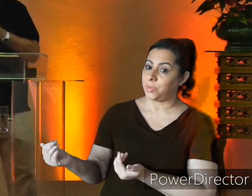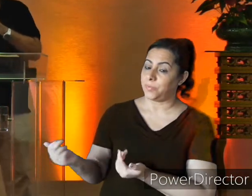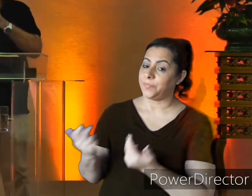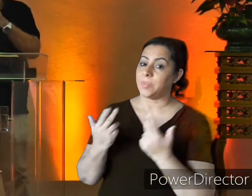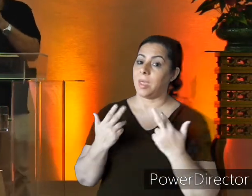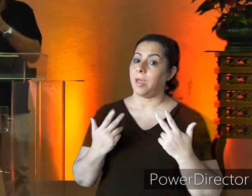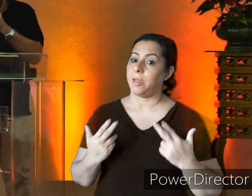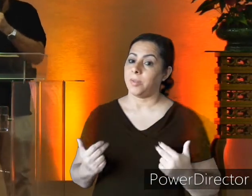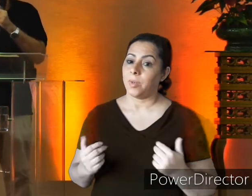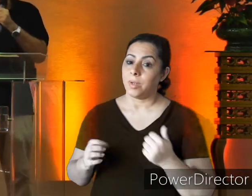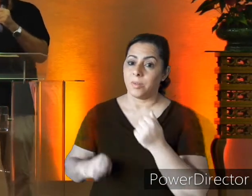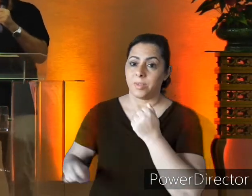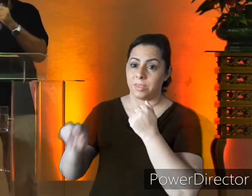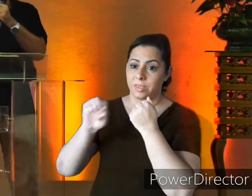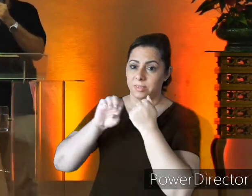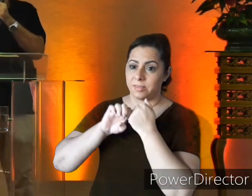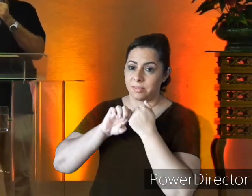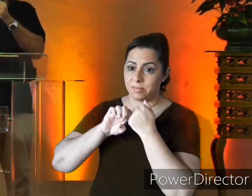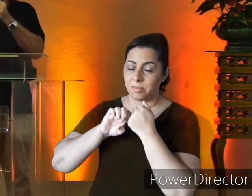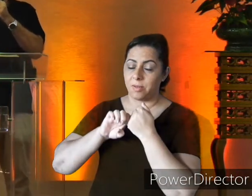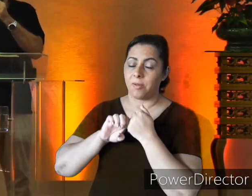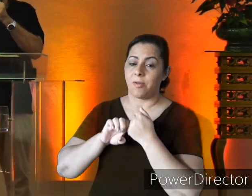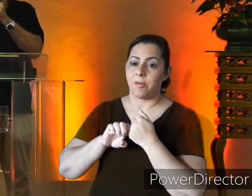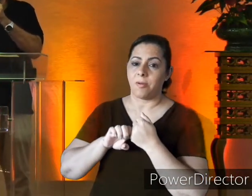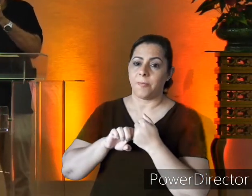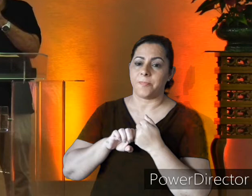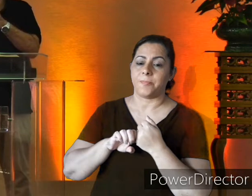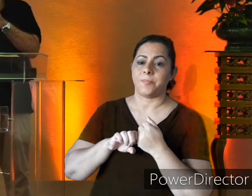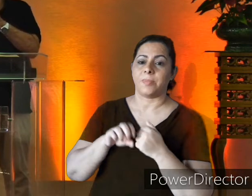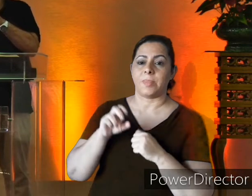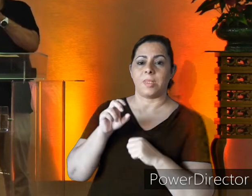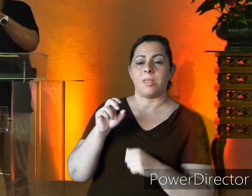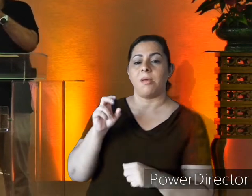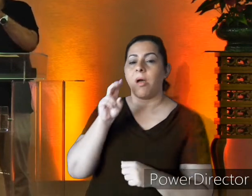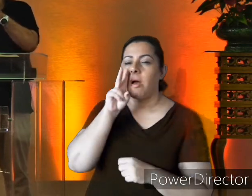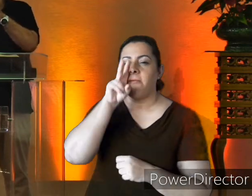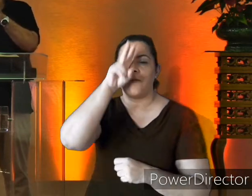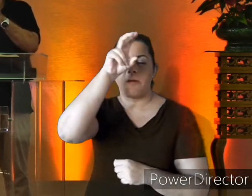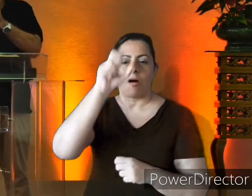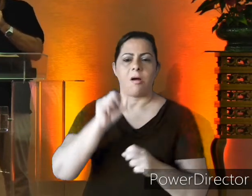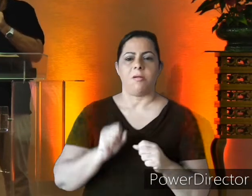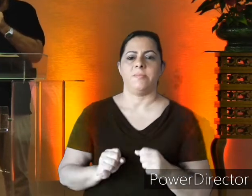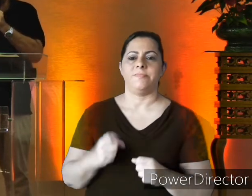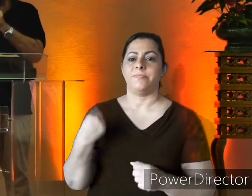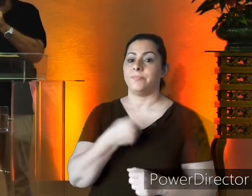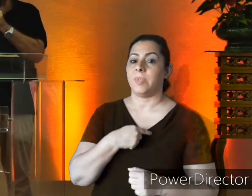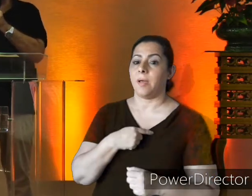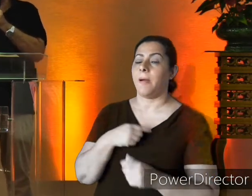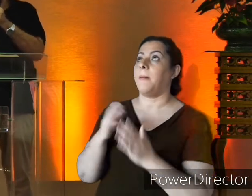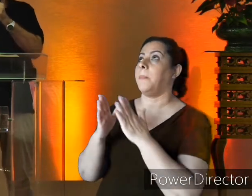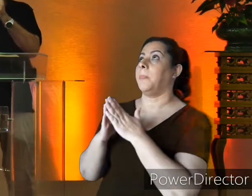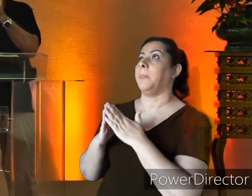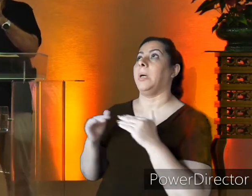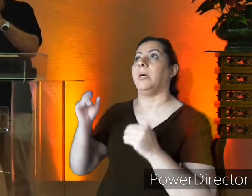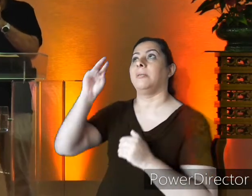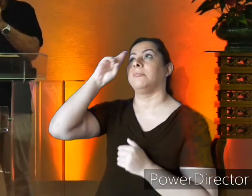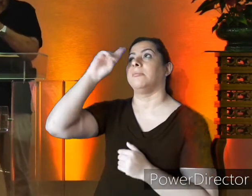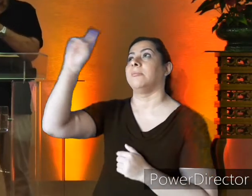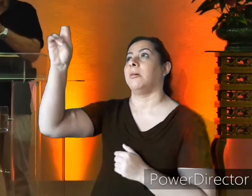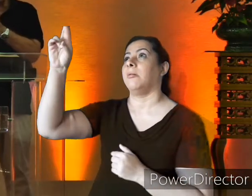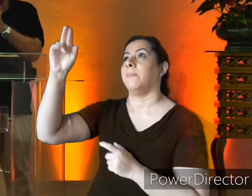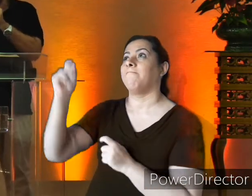ainda mais a cada um que está nesse momento participando conosco. E aqueles que estão fracos,